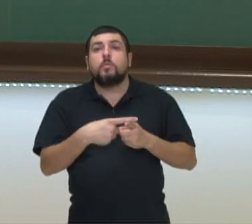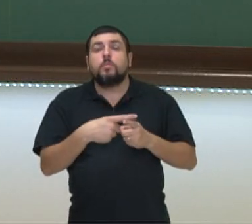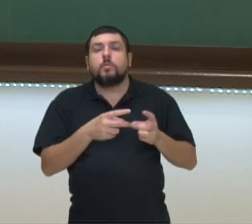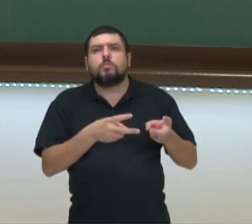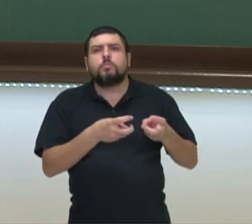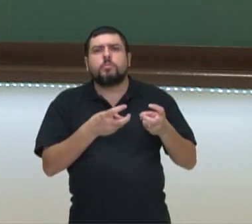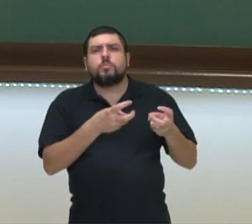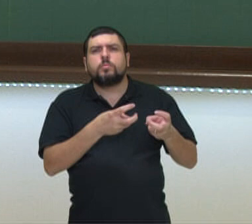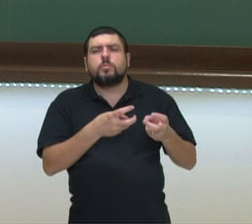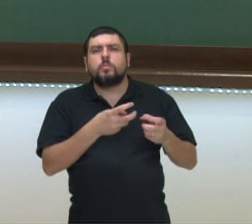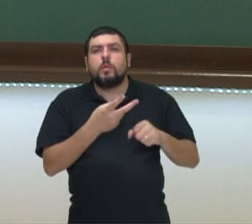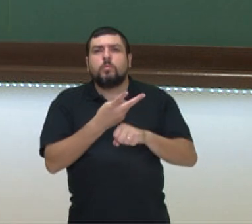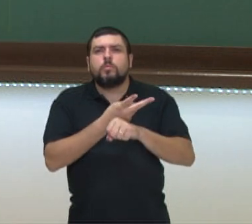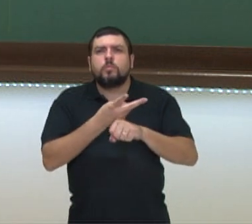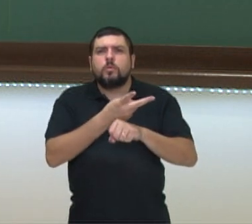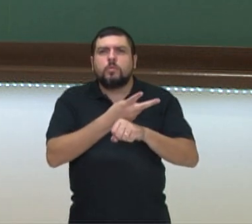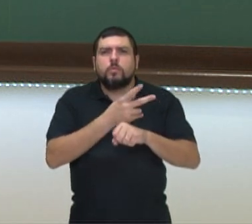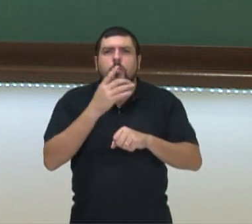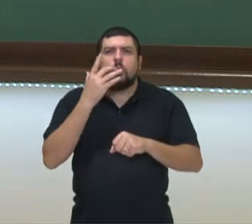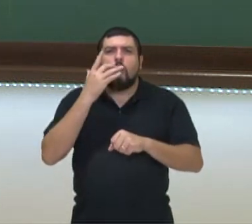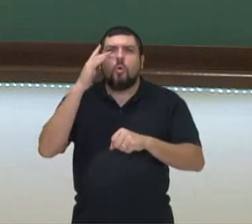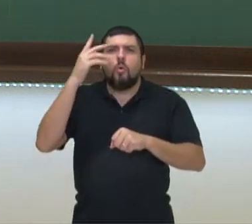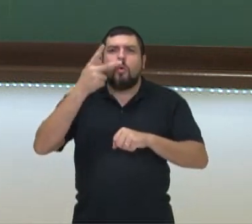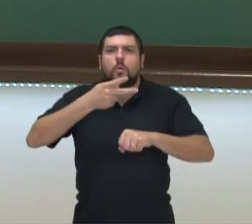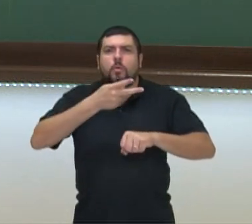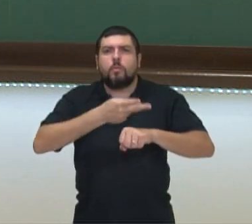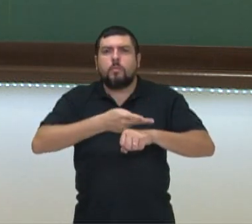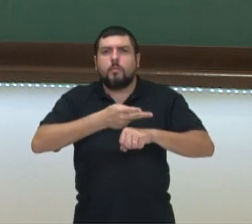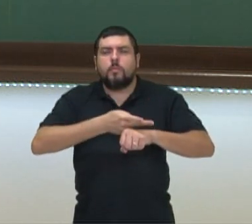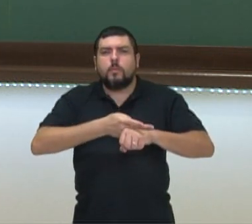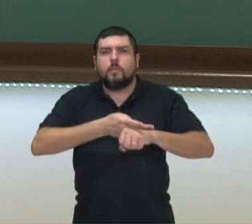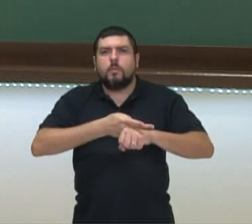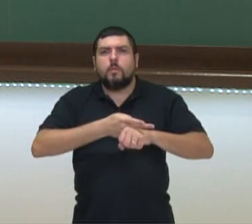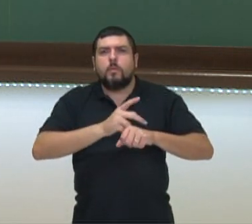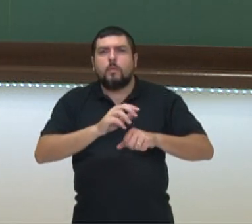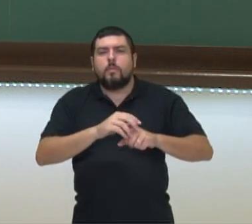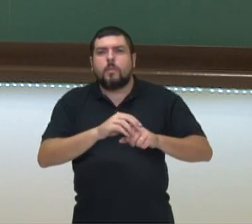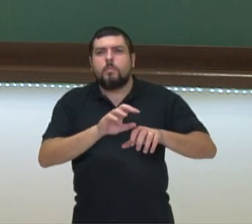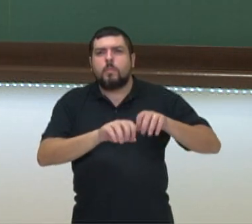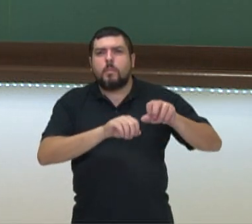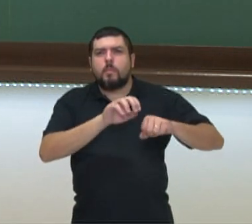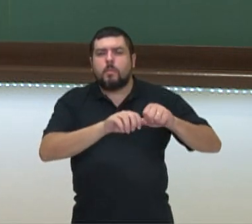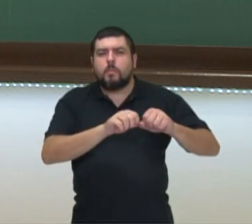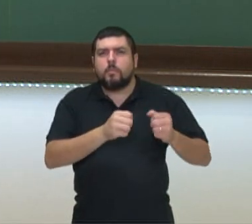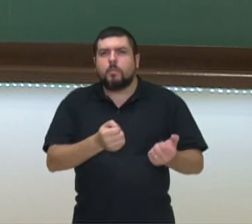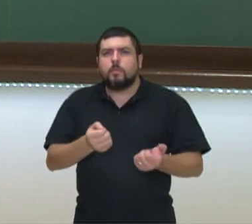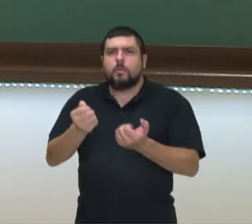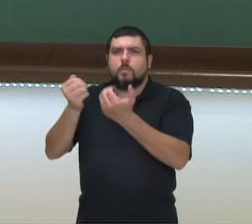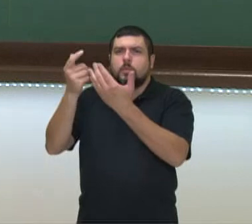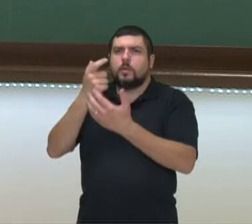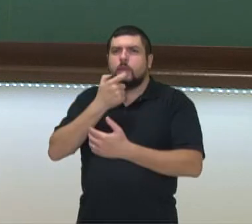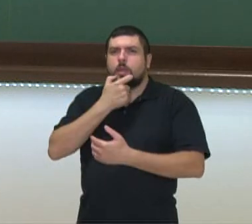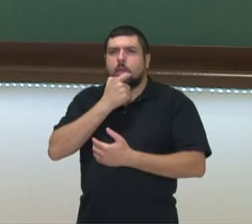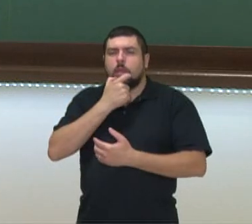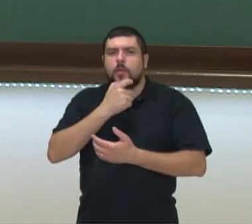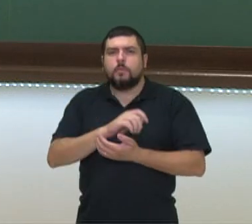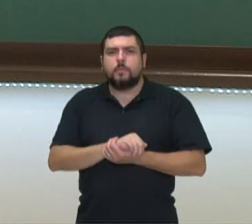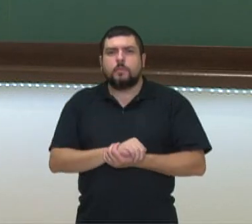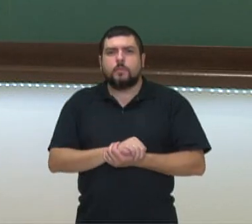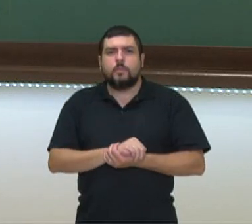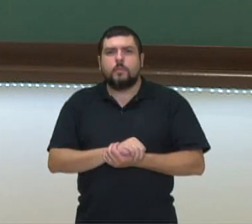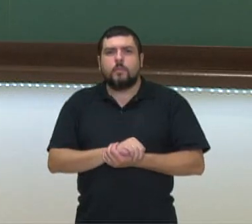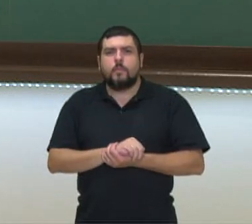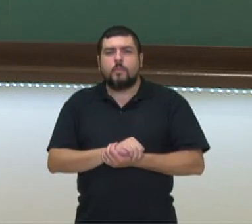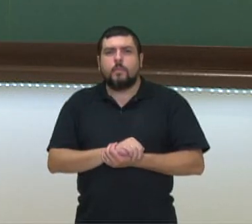riquezas, principalmente ouro e prata, para o enriquecimento da metrópole. Os colonos, os primeiros colonos, né? Eles